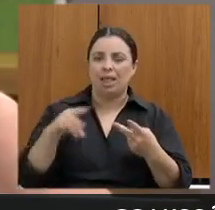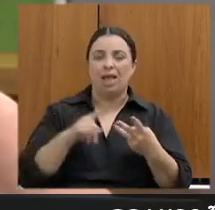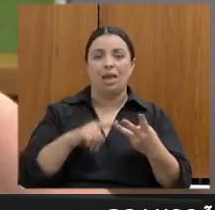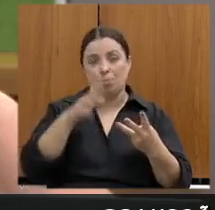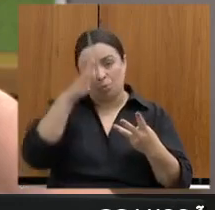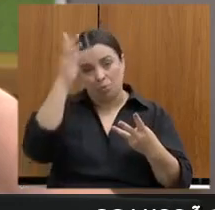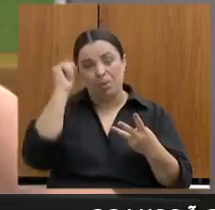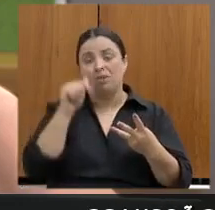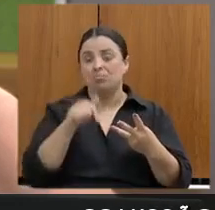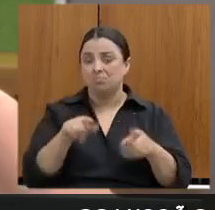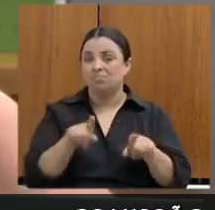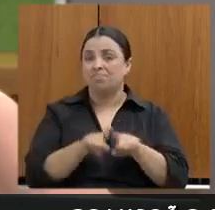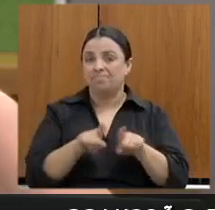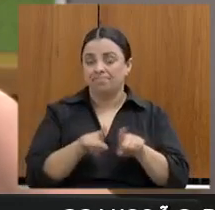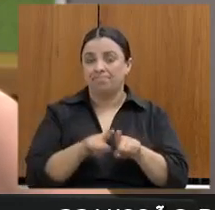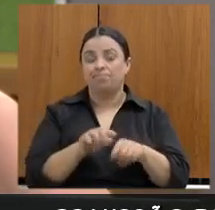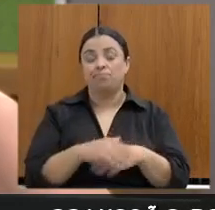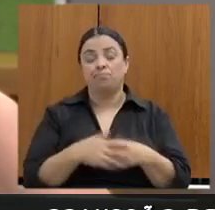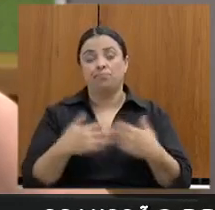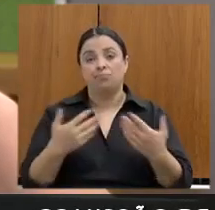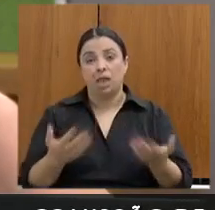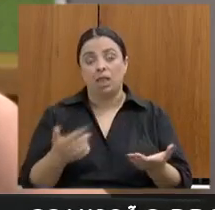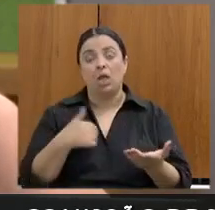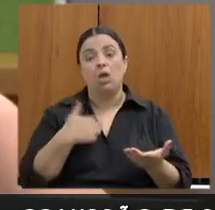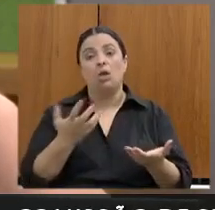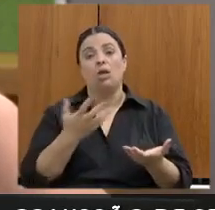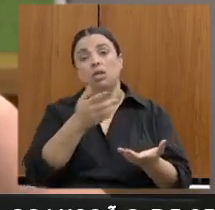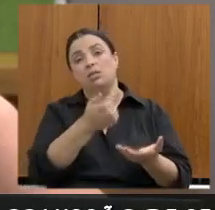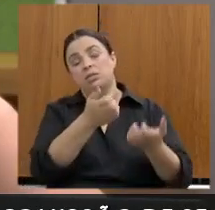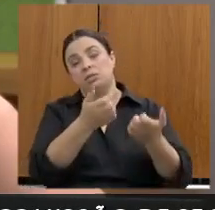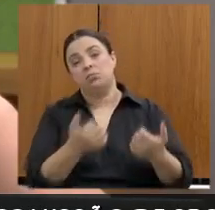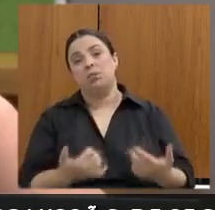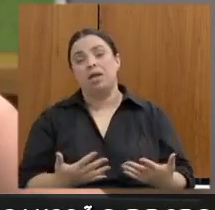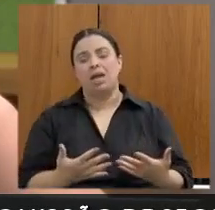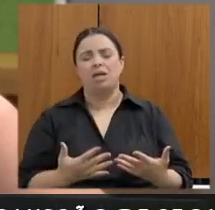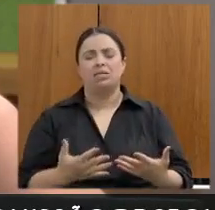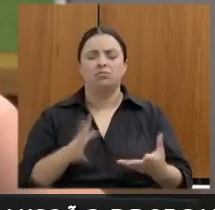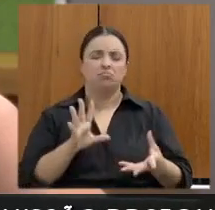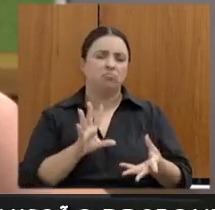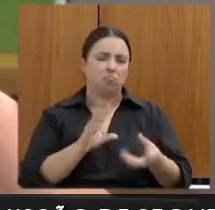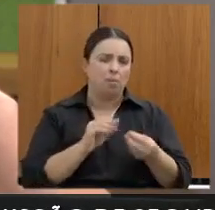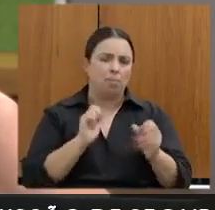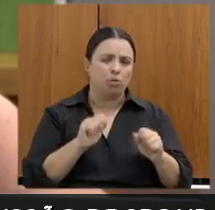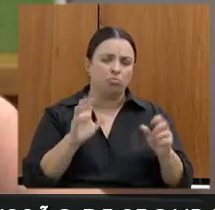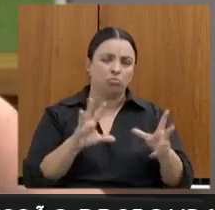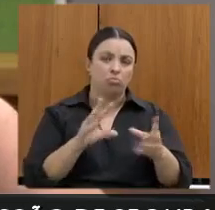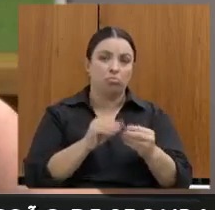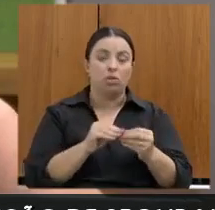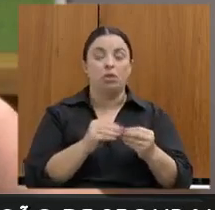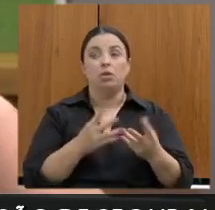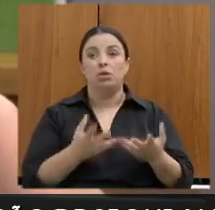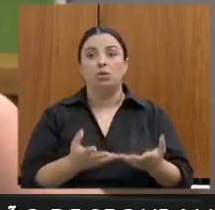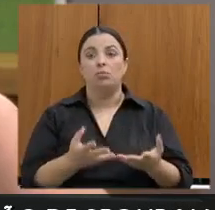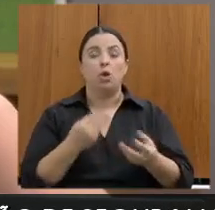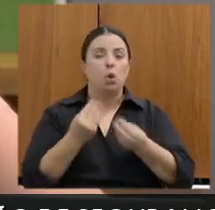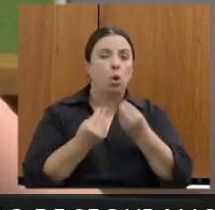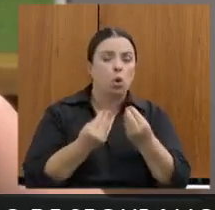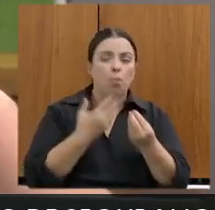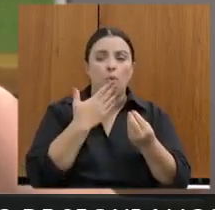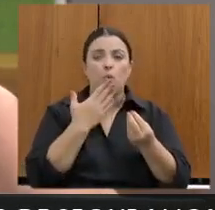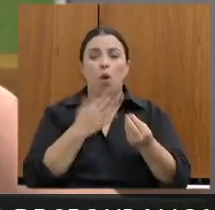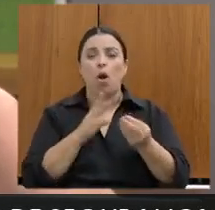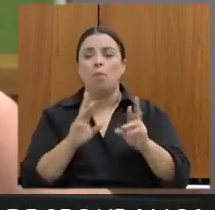não é diferente da Então gostaria que só que o senhor falasse né rapidamente sobre isso que nós temos em andamento a